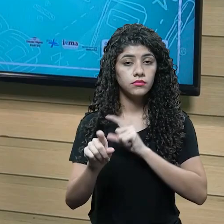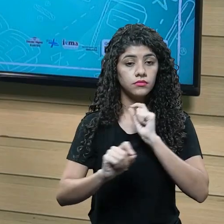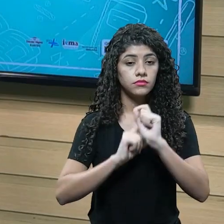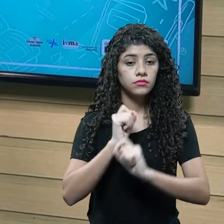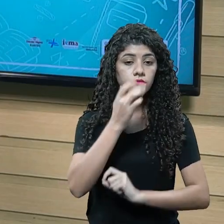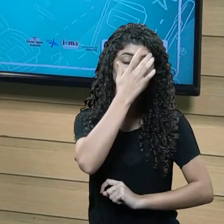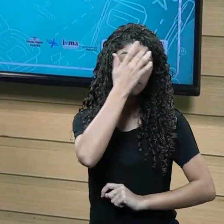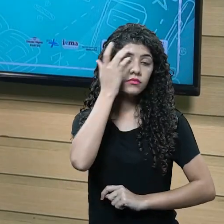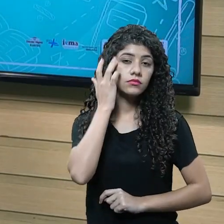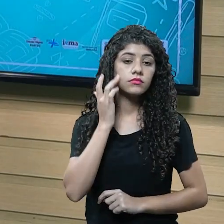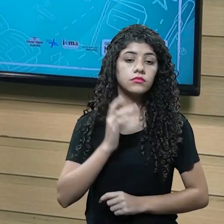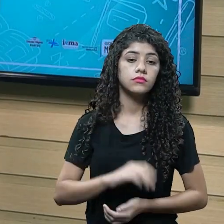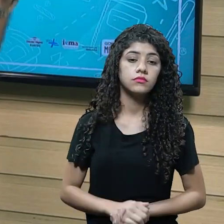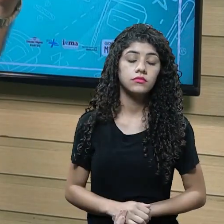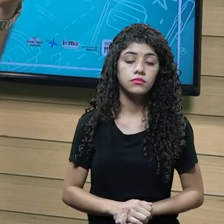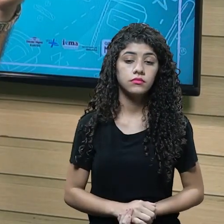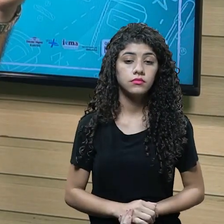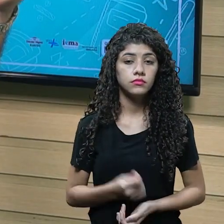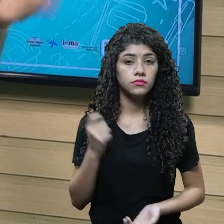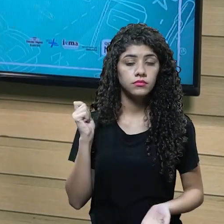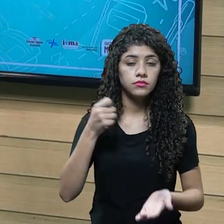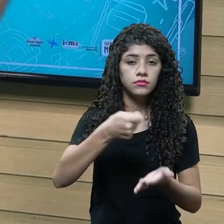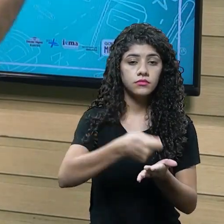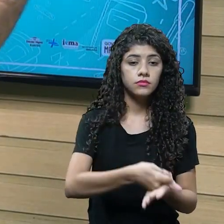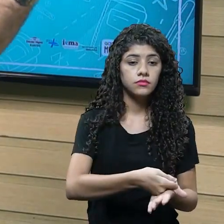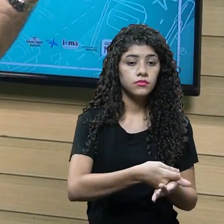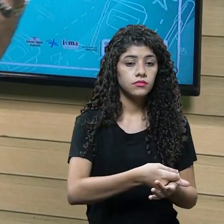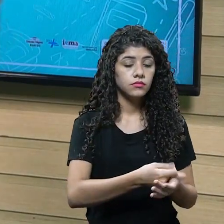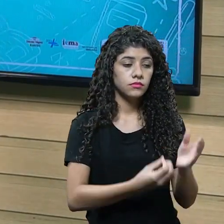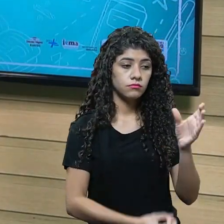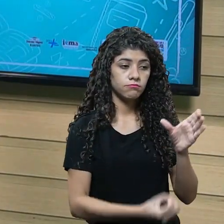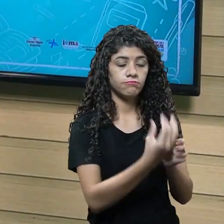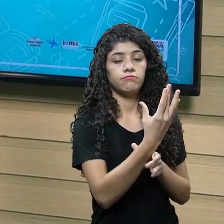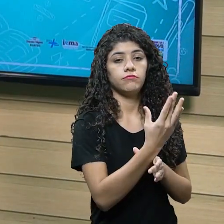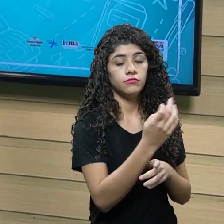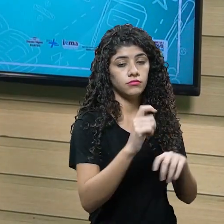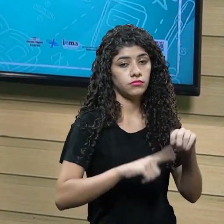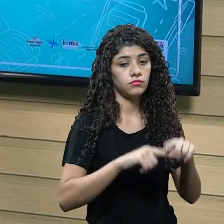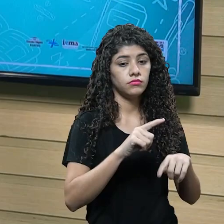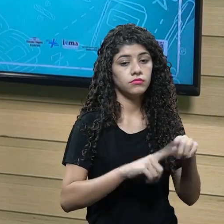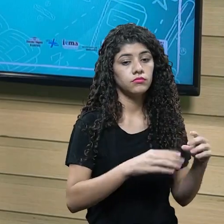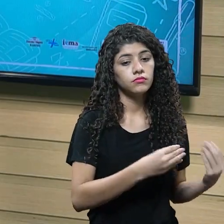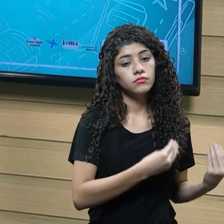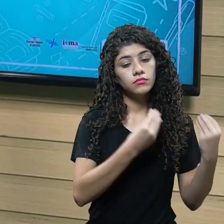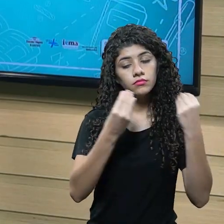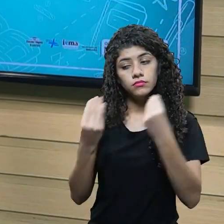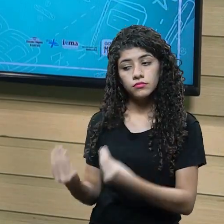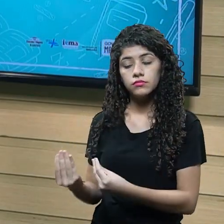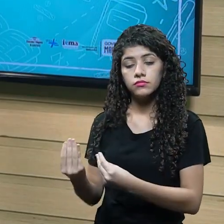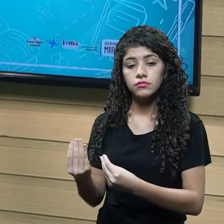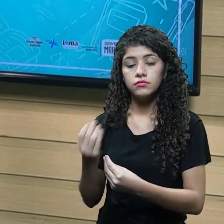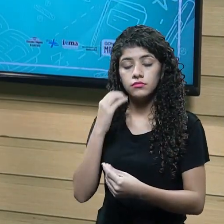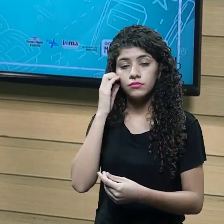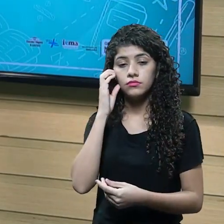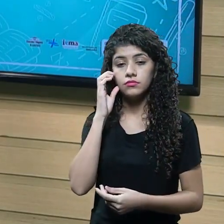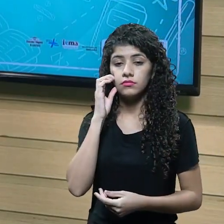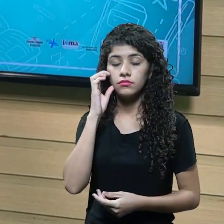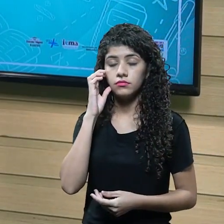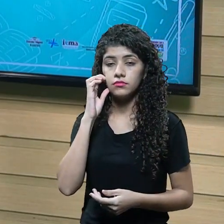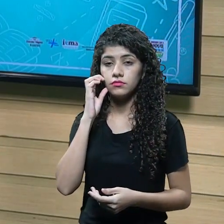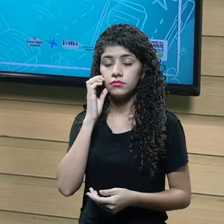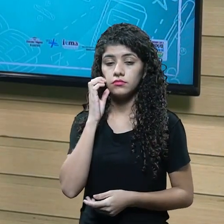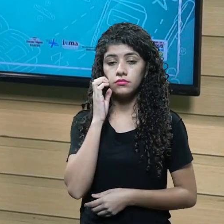pessoa onde ela adquire direto do fabricante do produto, e esse fabricante, em vez de entregar para o intermediário, ele entrega